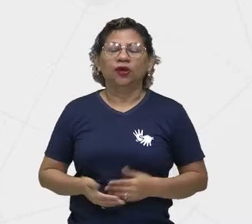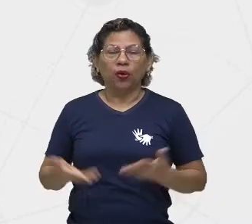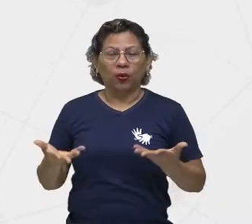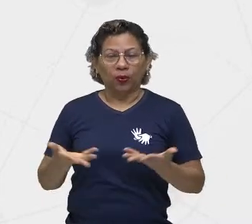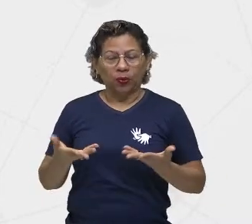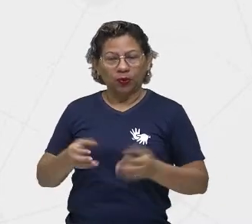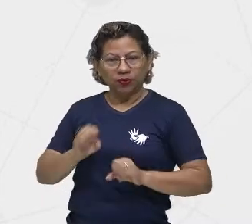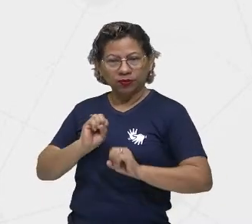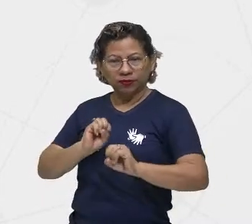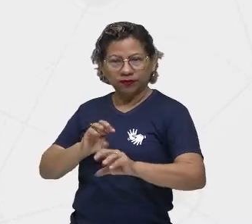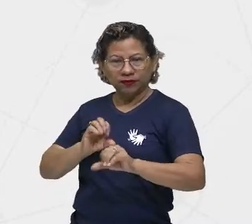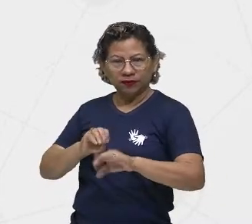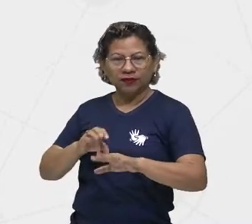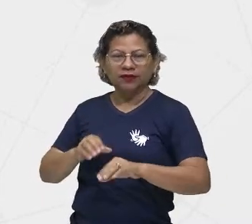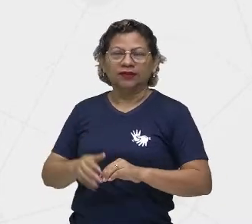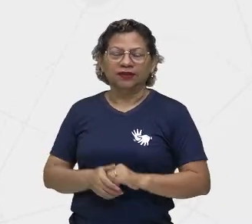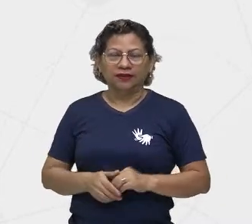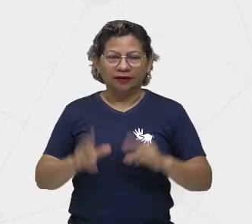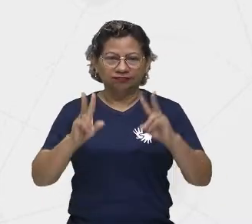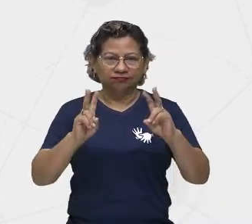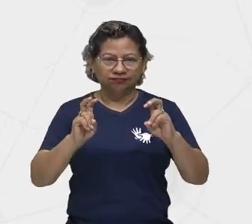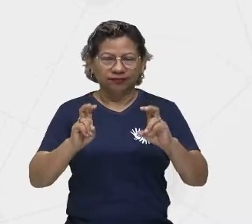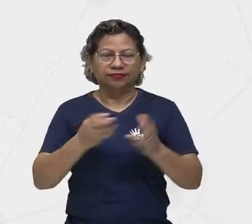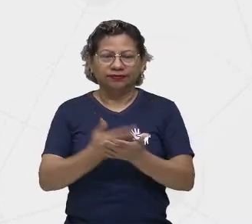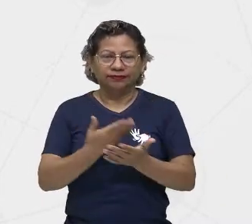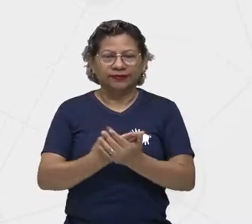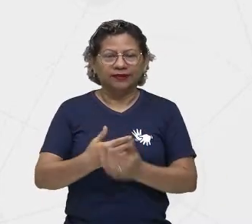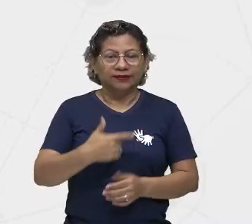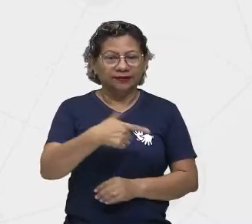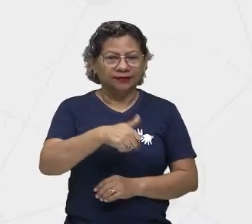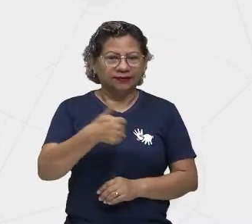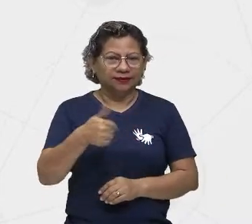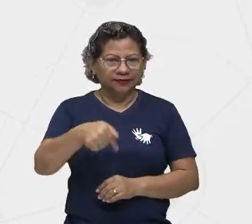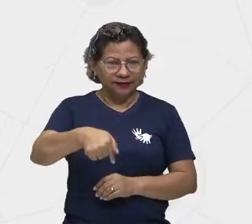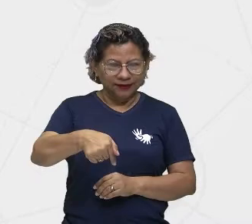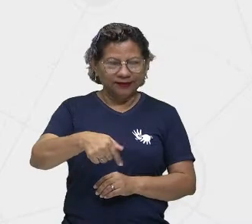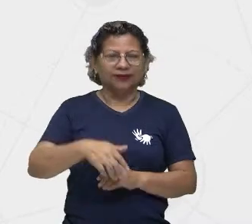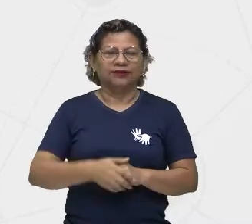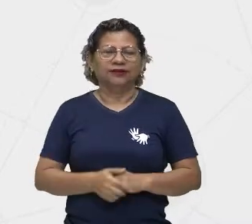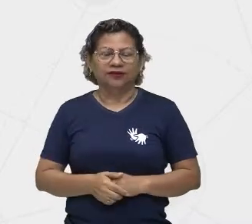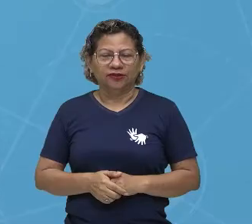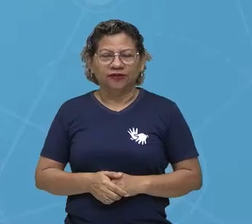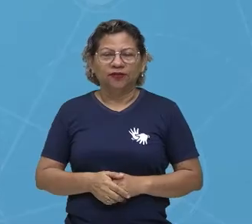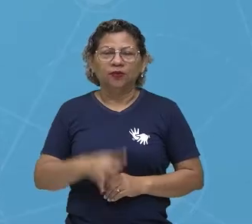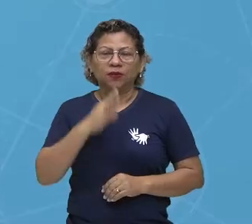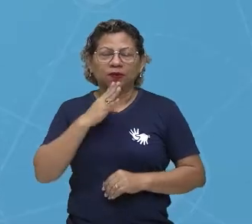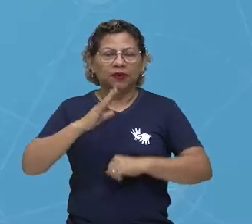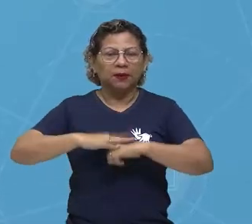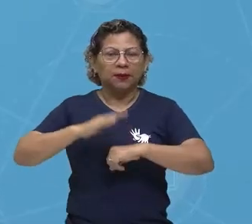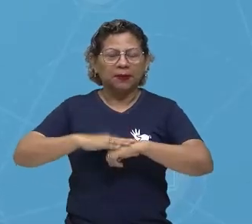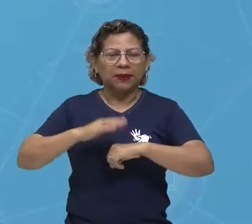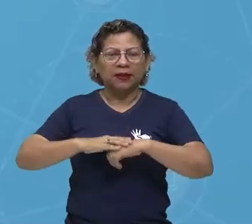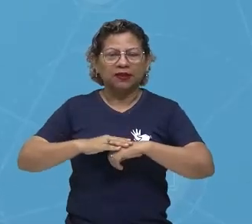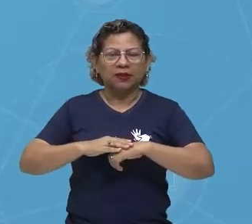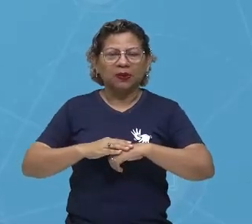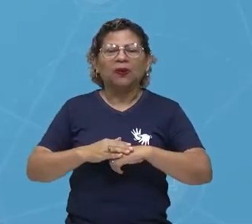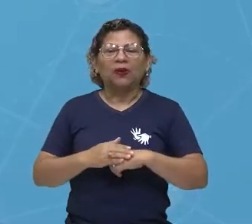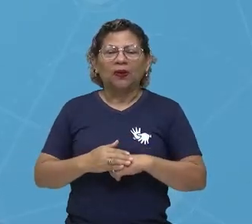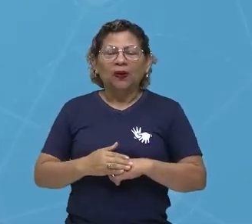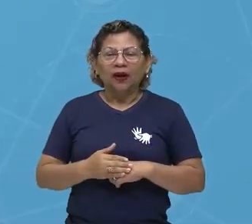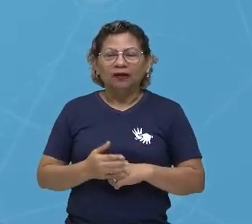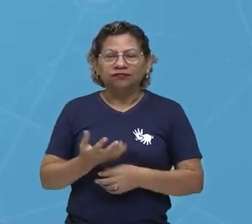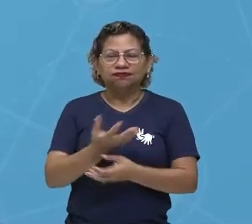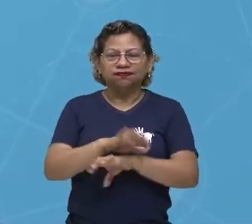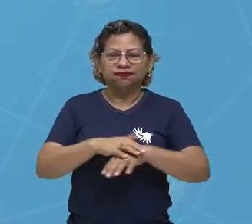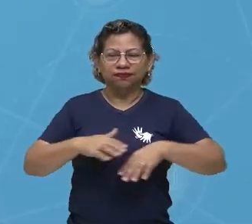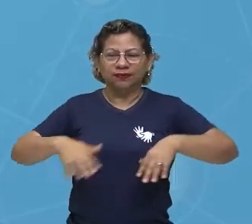hoje aula 217 e nós iremos conhecer um pouquinho mais sobre o sistema esquelético né gente vai observar e